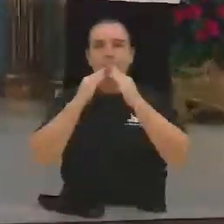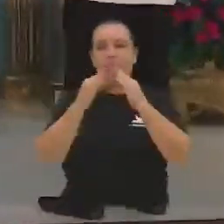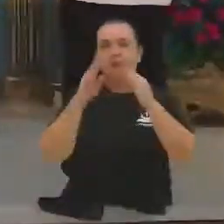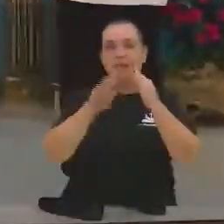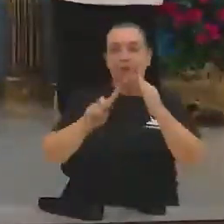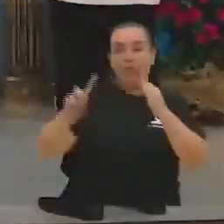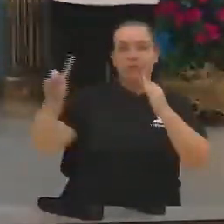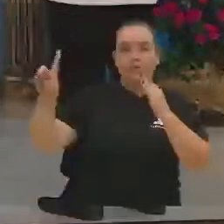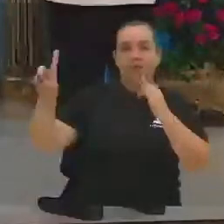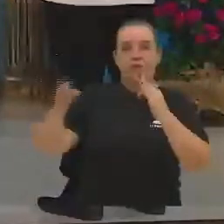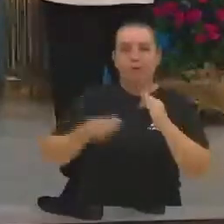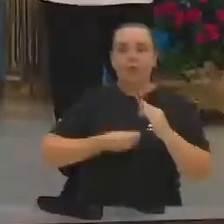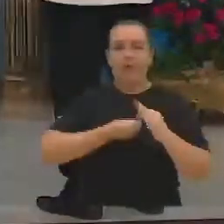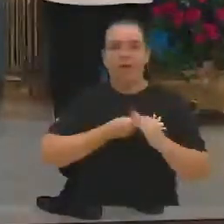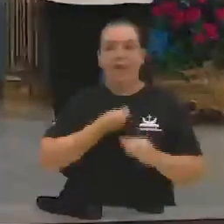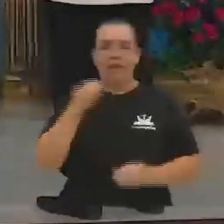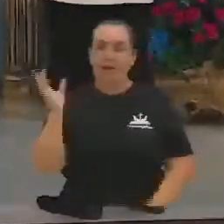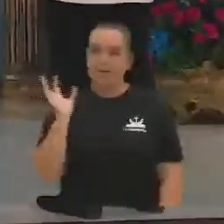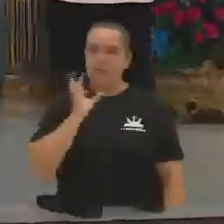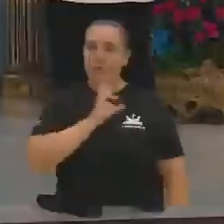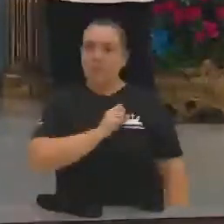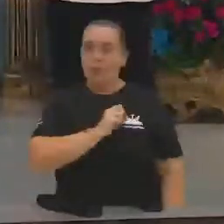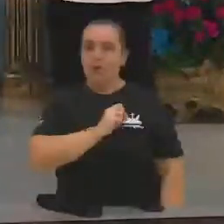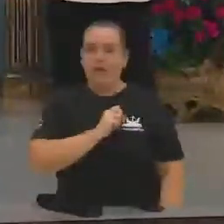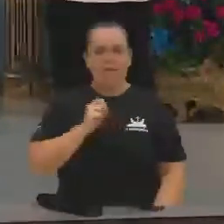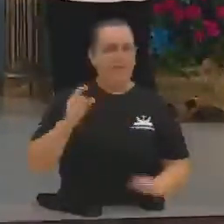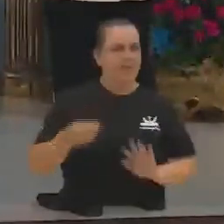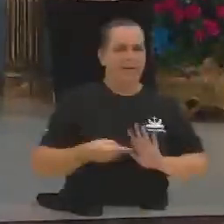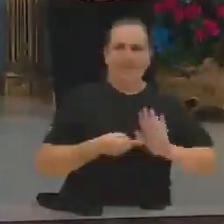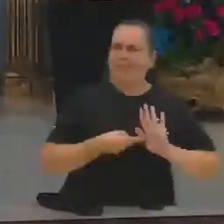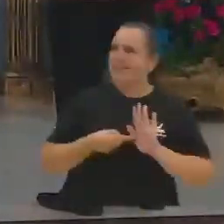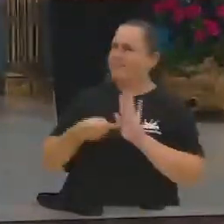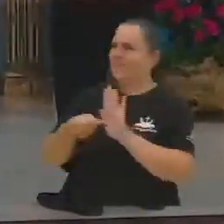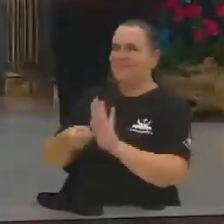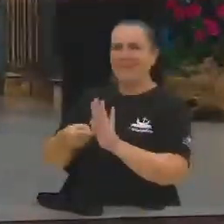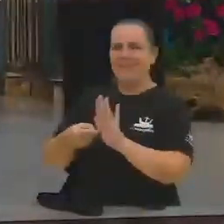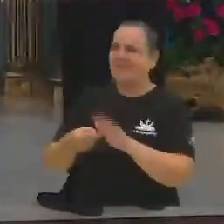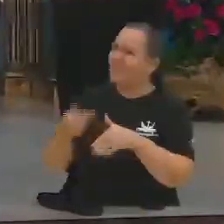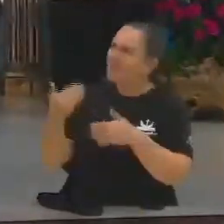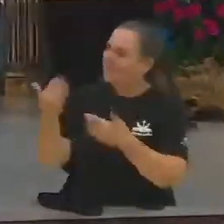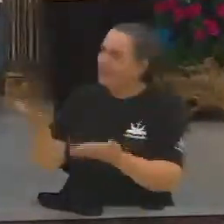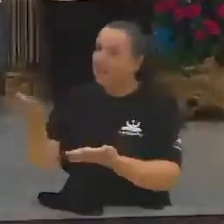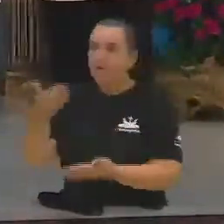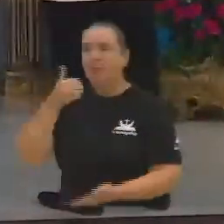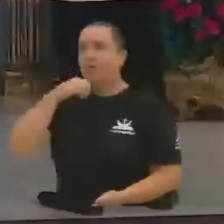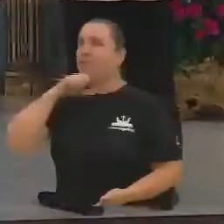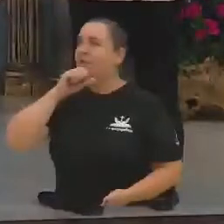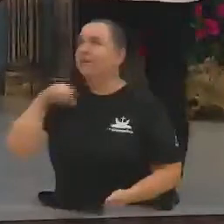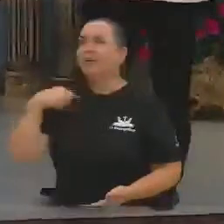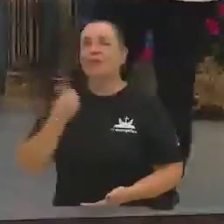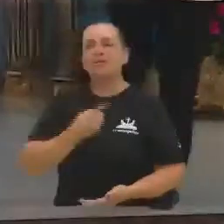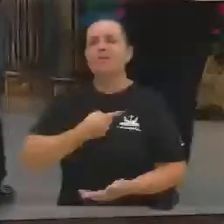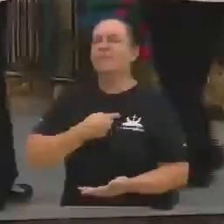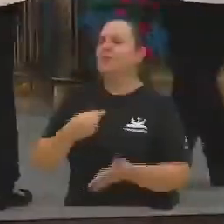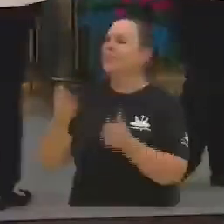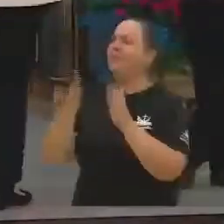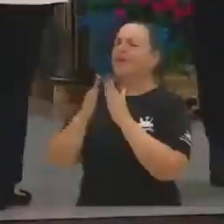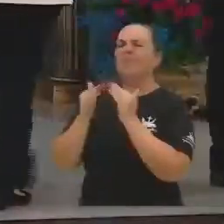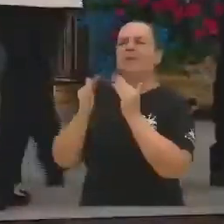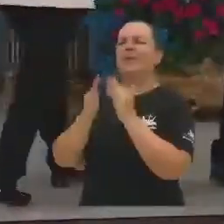do Deus vivo, és o amor revelação. Ouve, Mãe,